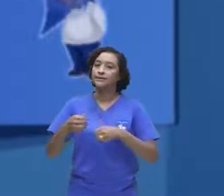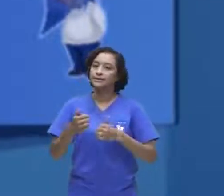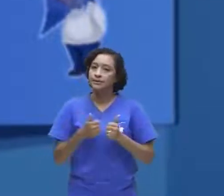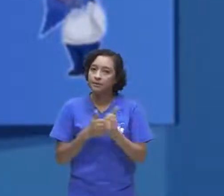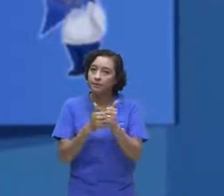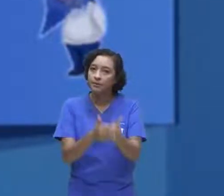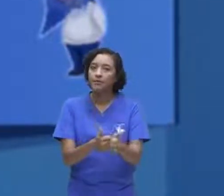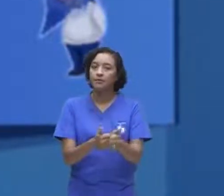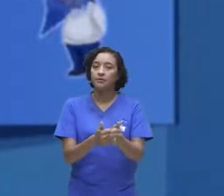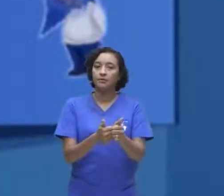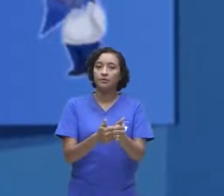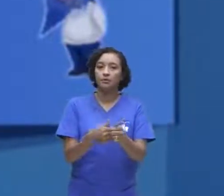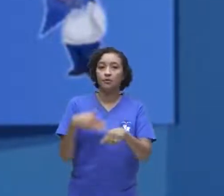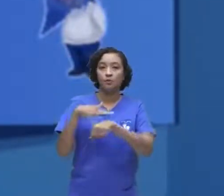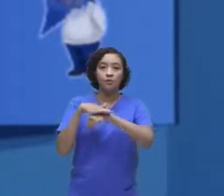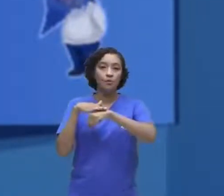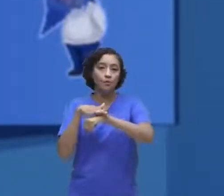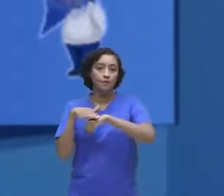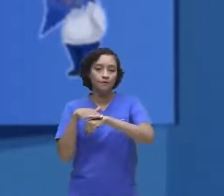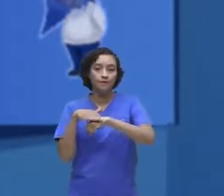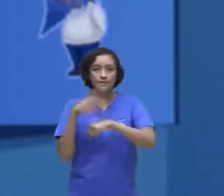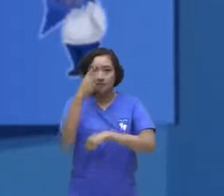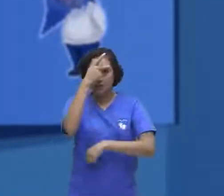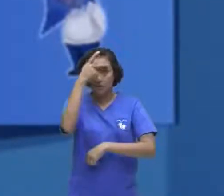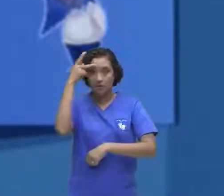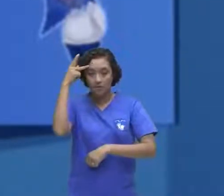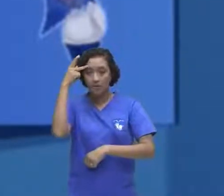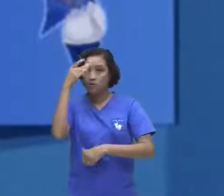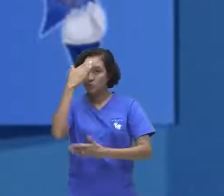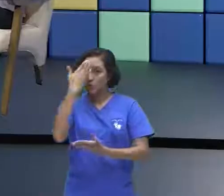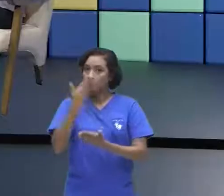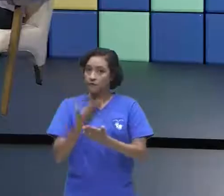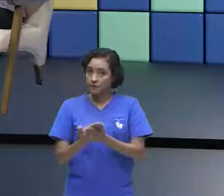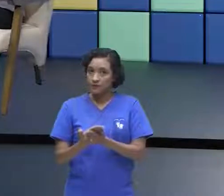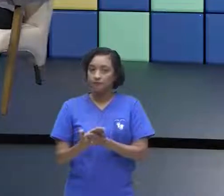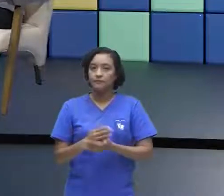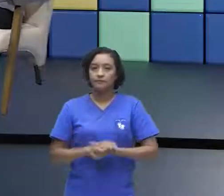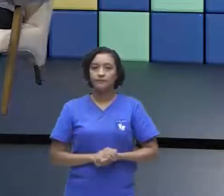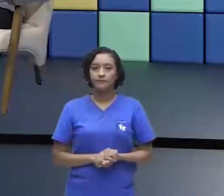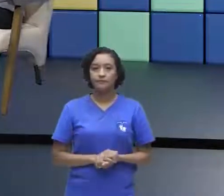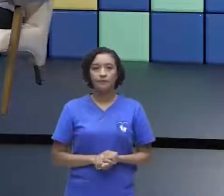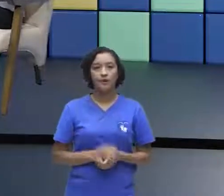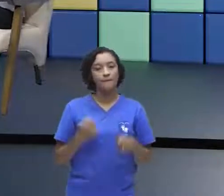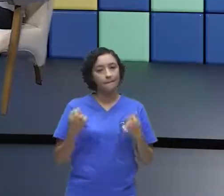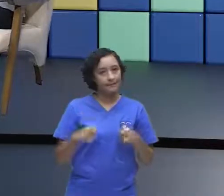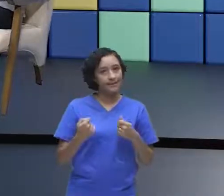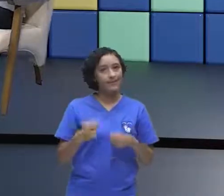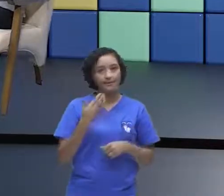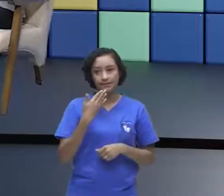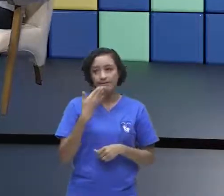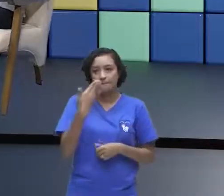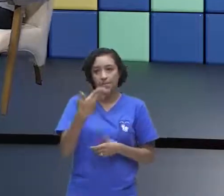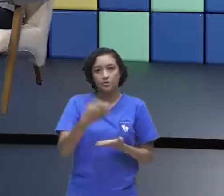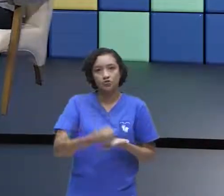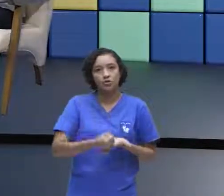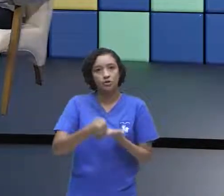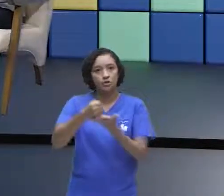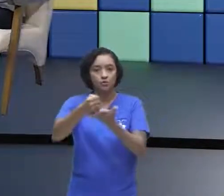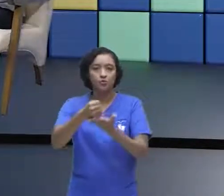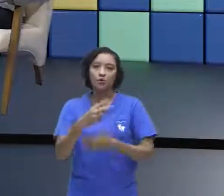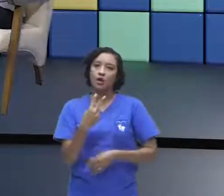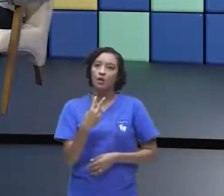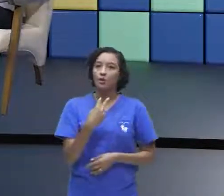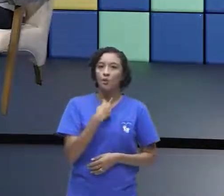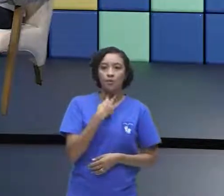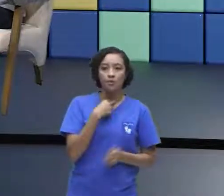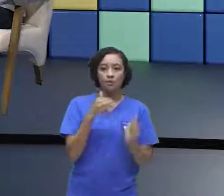alguém de sua confiança, pedir ajuda. Sim, o segredo é pedir ajuda, né? Não ficar calado, né?